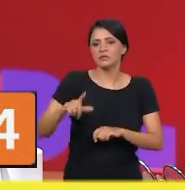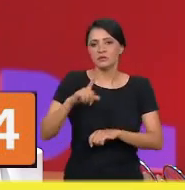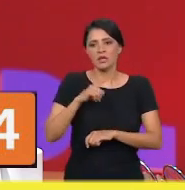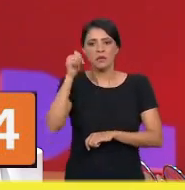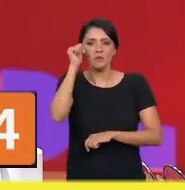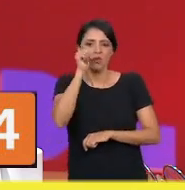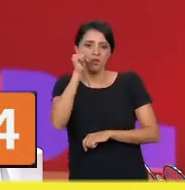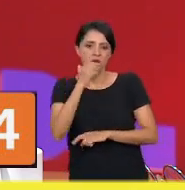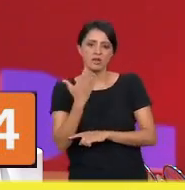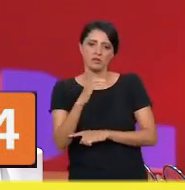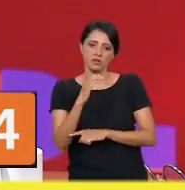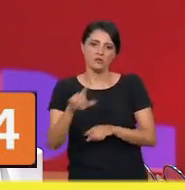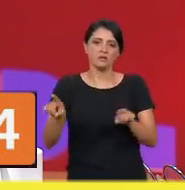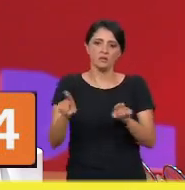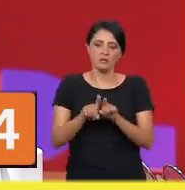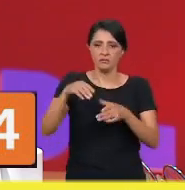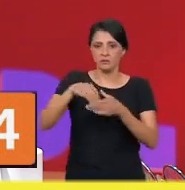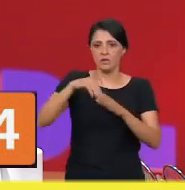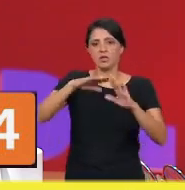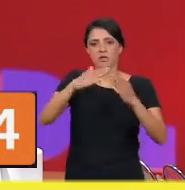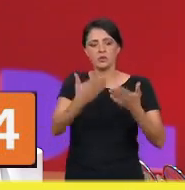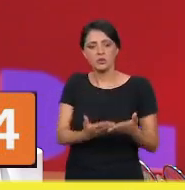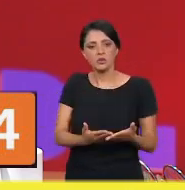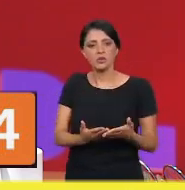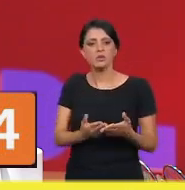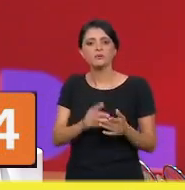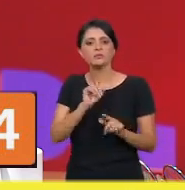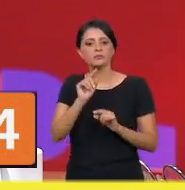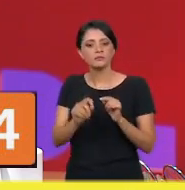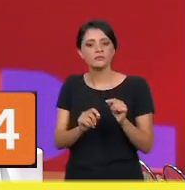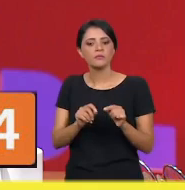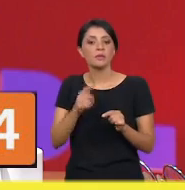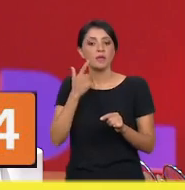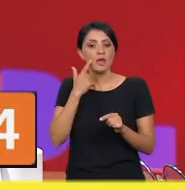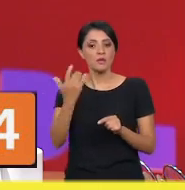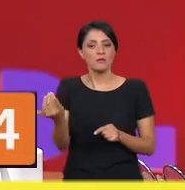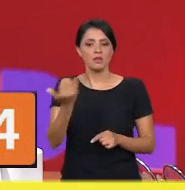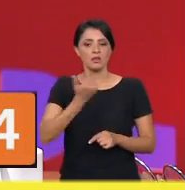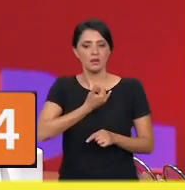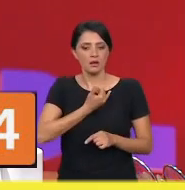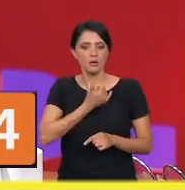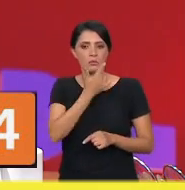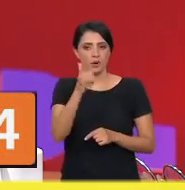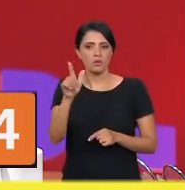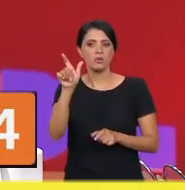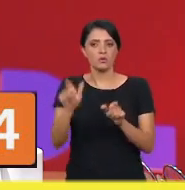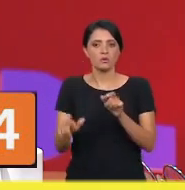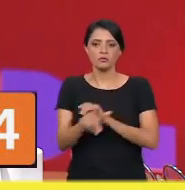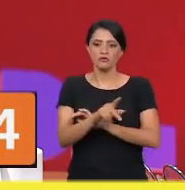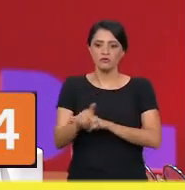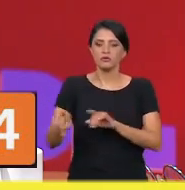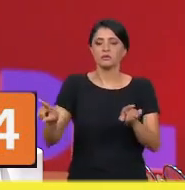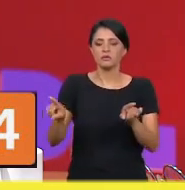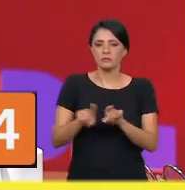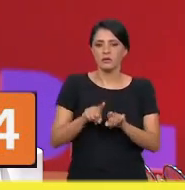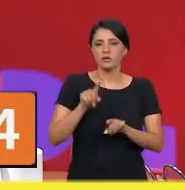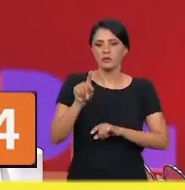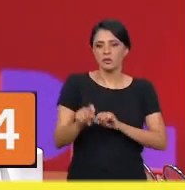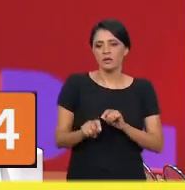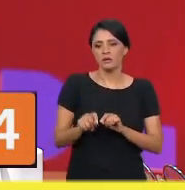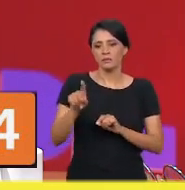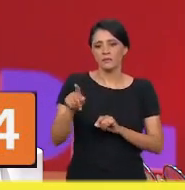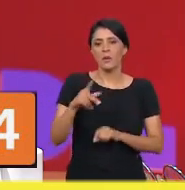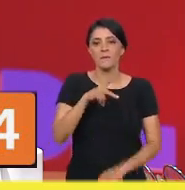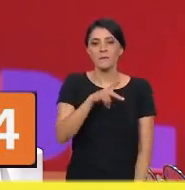mulheres cientistas nas escolas. E elas me relataram para as outras professoras do projeto também, que